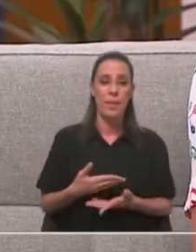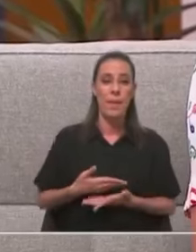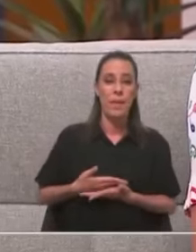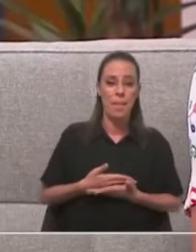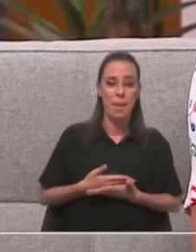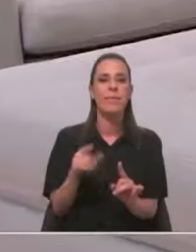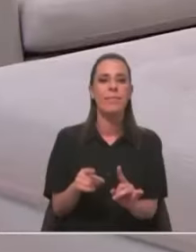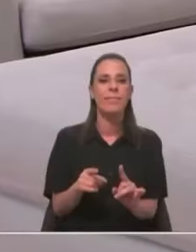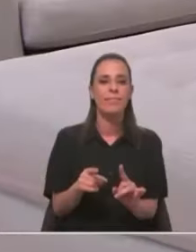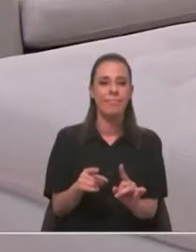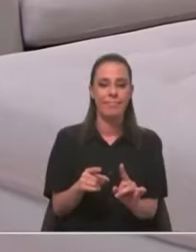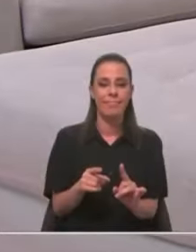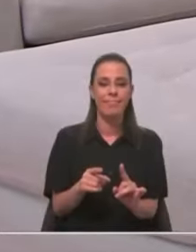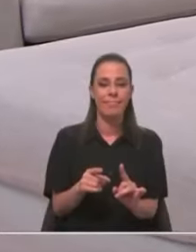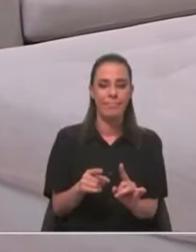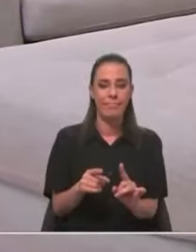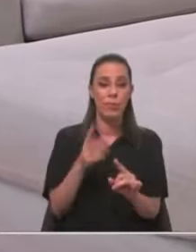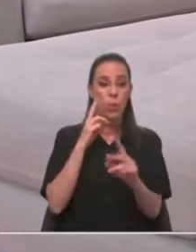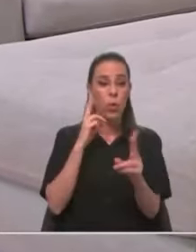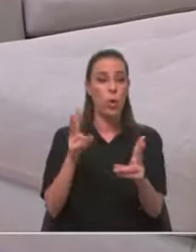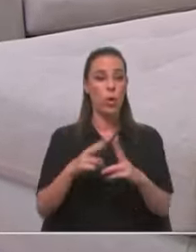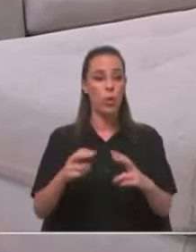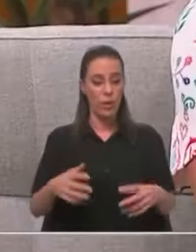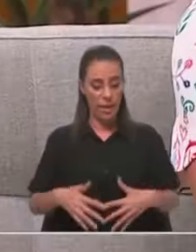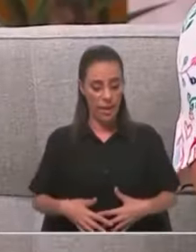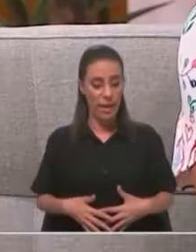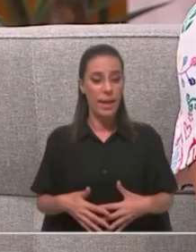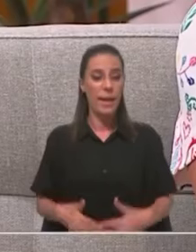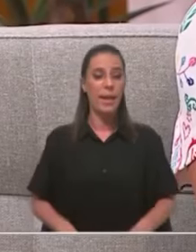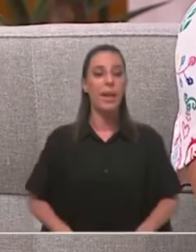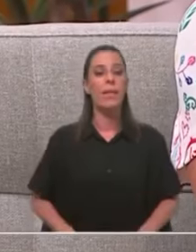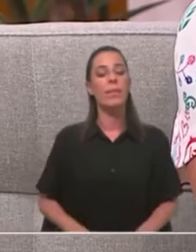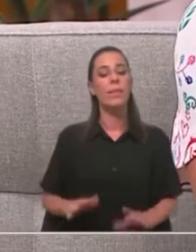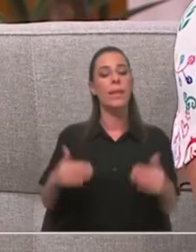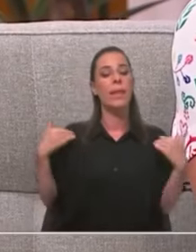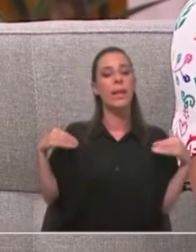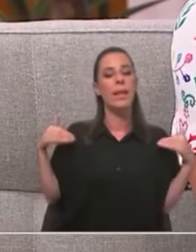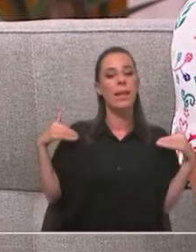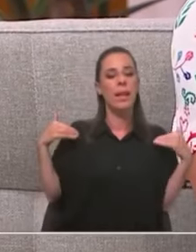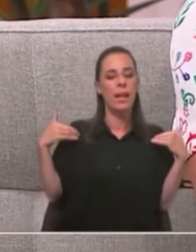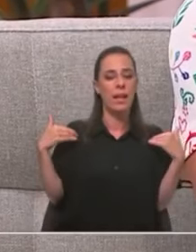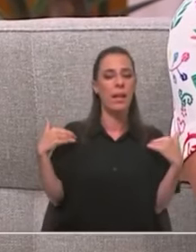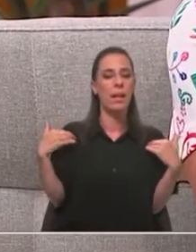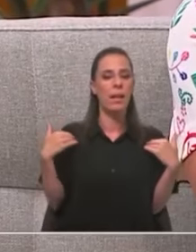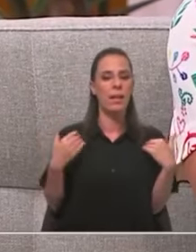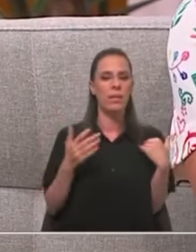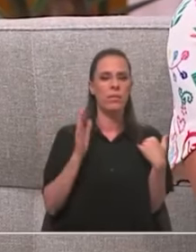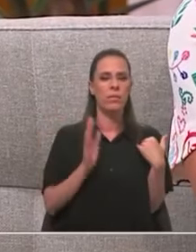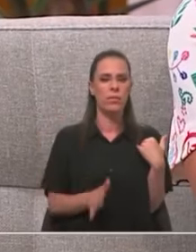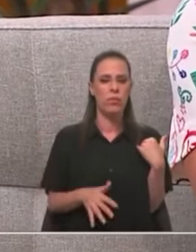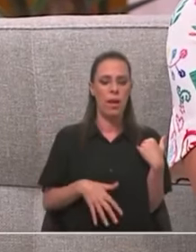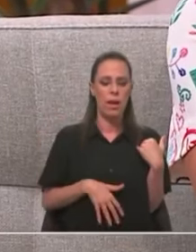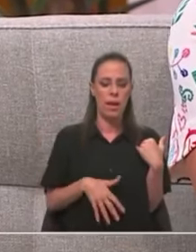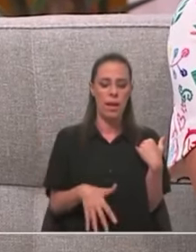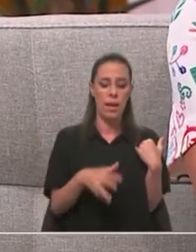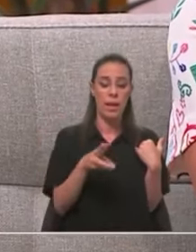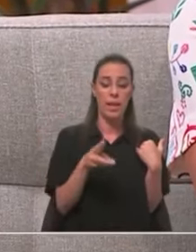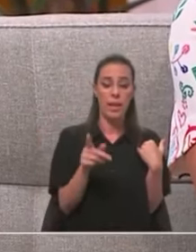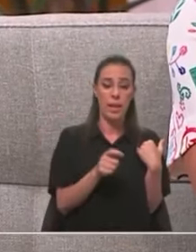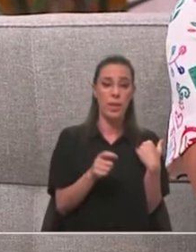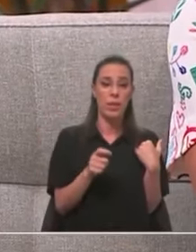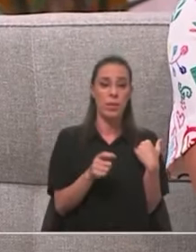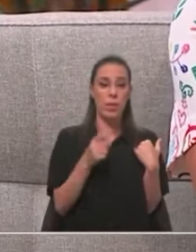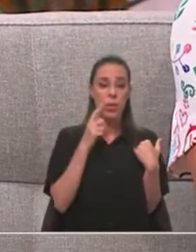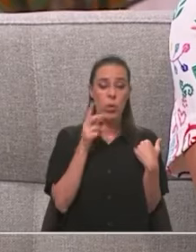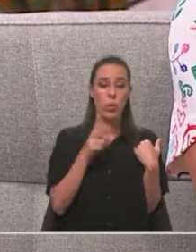de 3 meses... Eu, quando descobri que estava grávida, já estava a treinar. Eu já tinha 3 meses de gravidez.